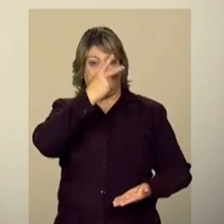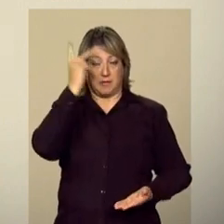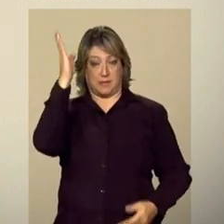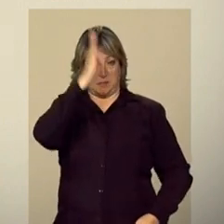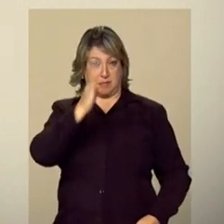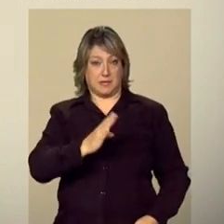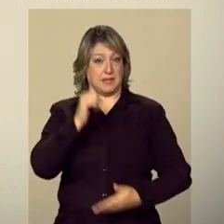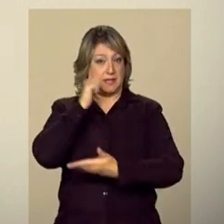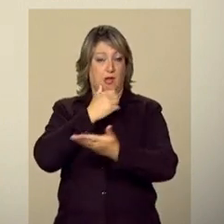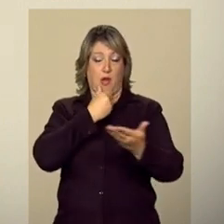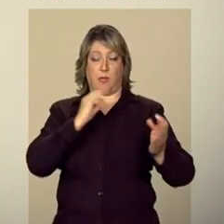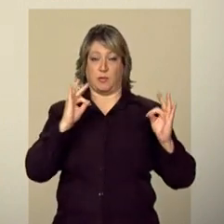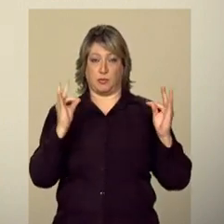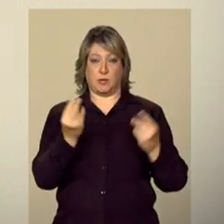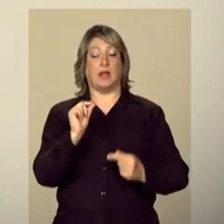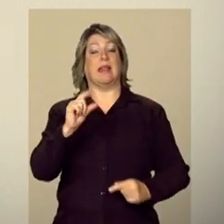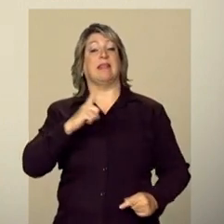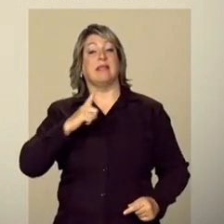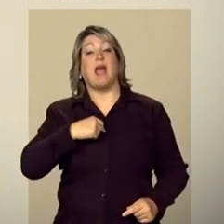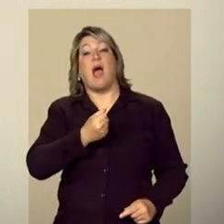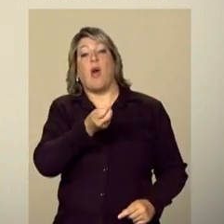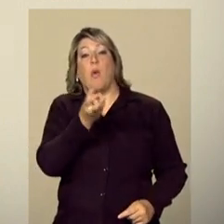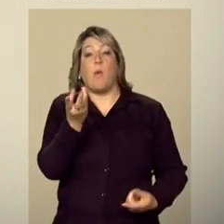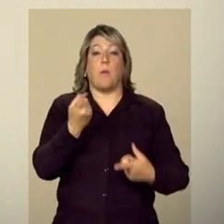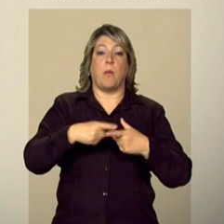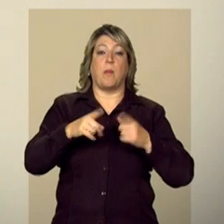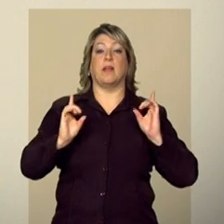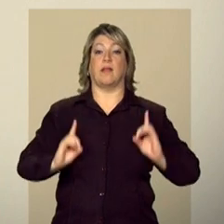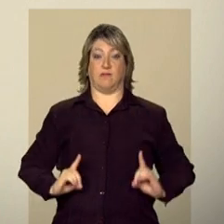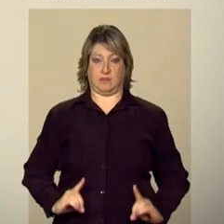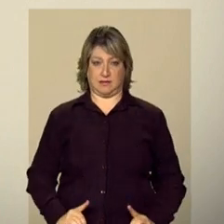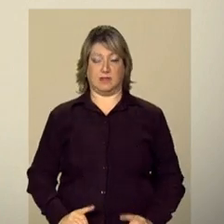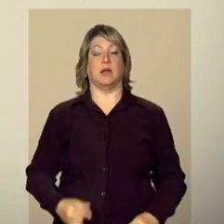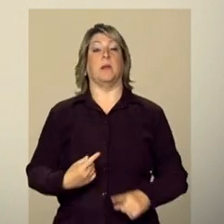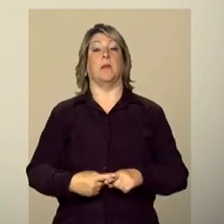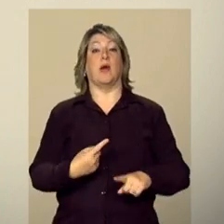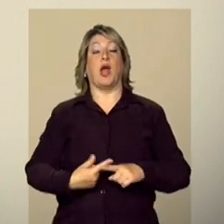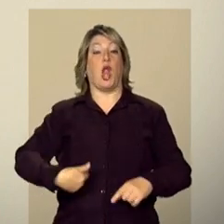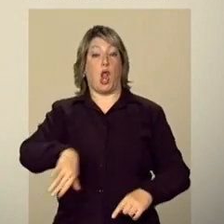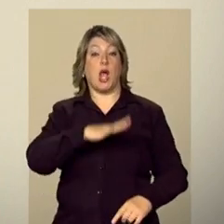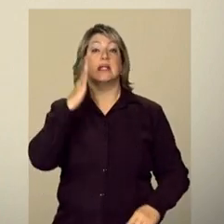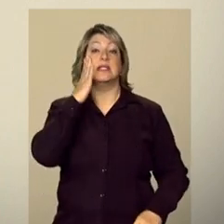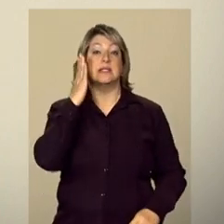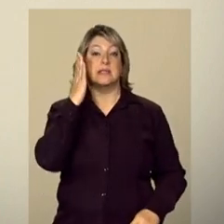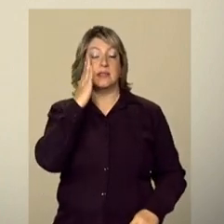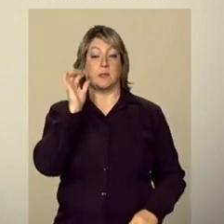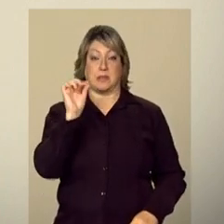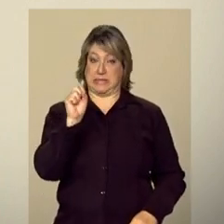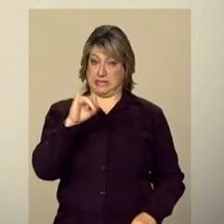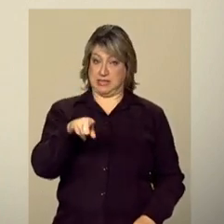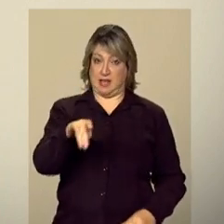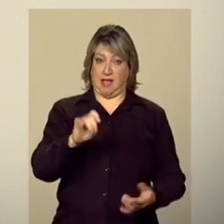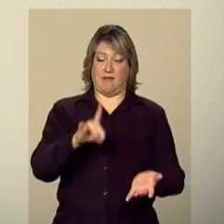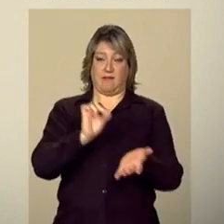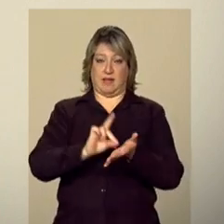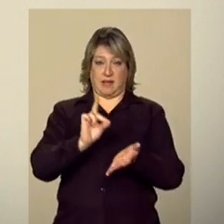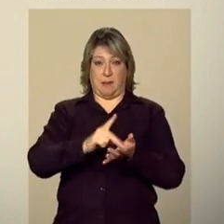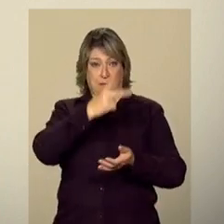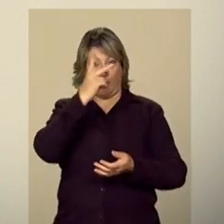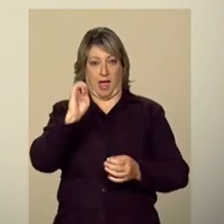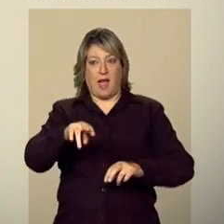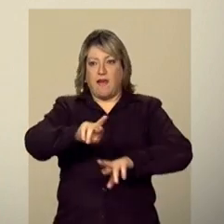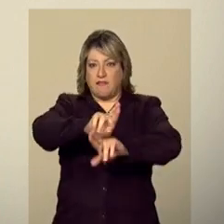brasileiros e as brasileiras que têm algum tipo de deficiência porque nós sabemos Luciano se é verdade que as pessoas são